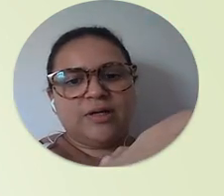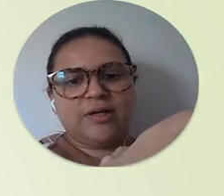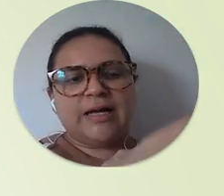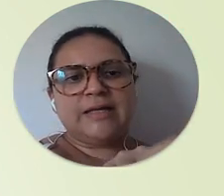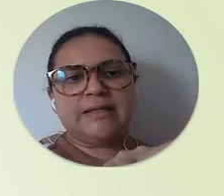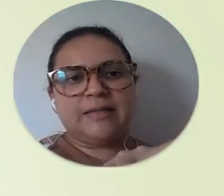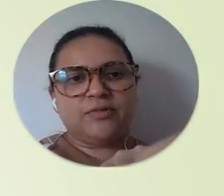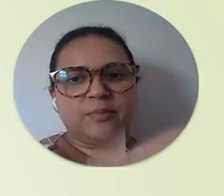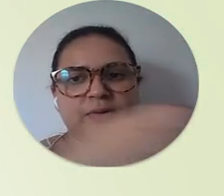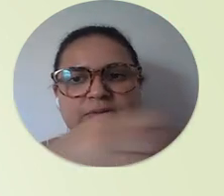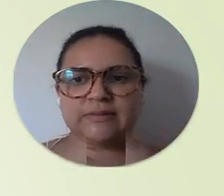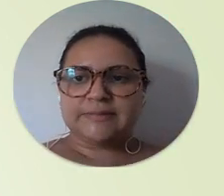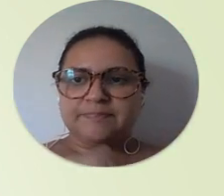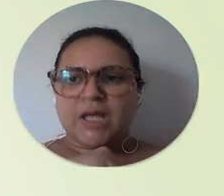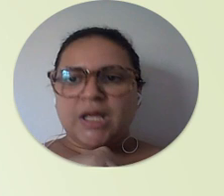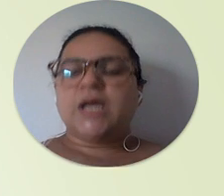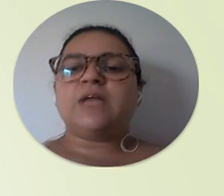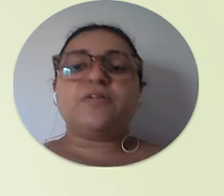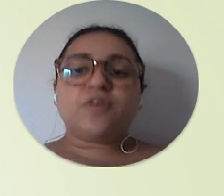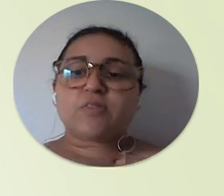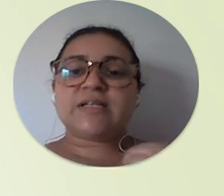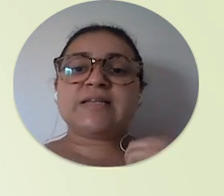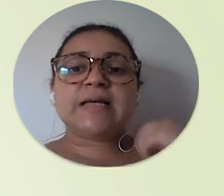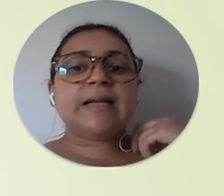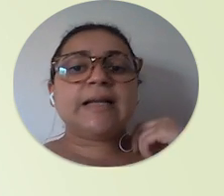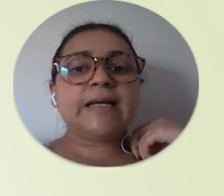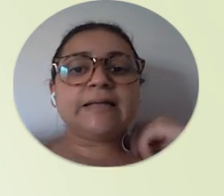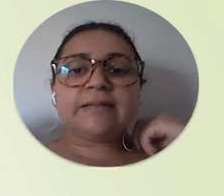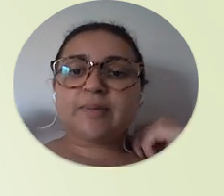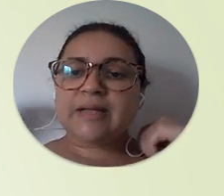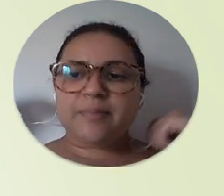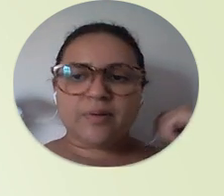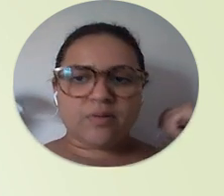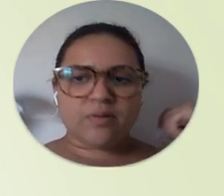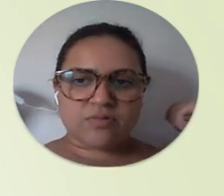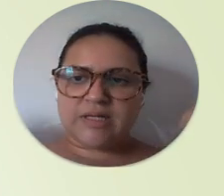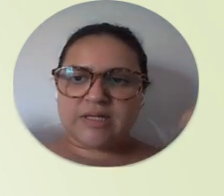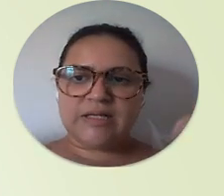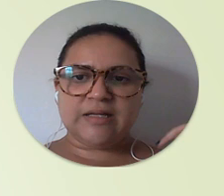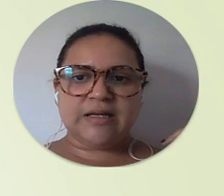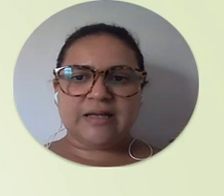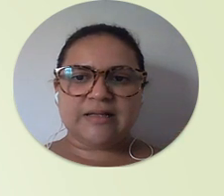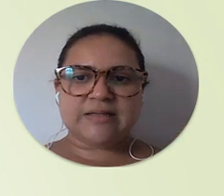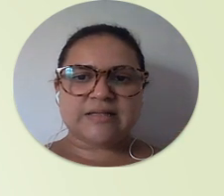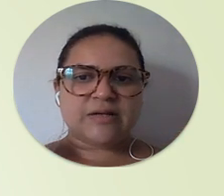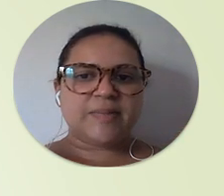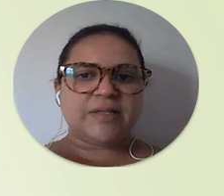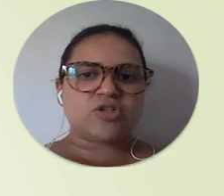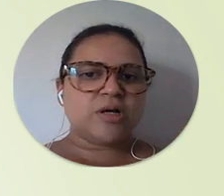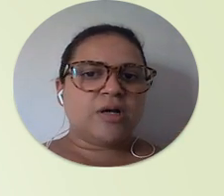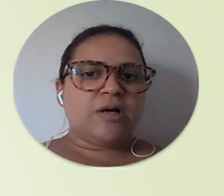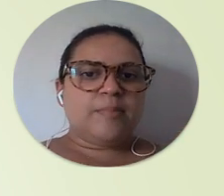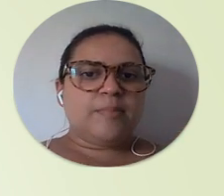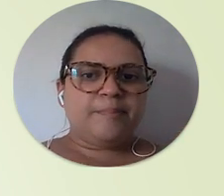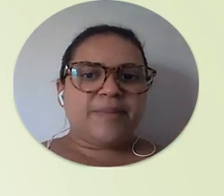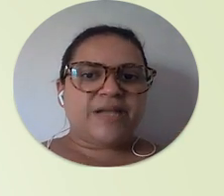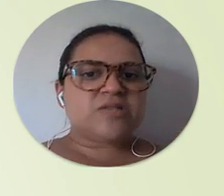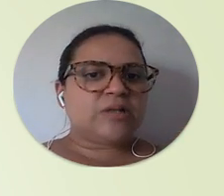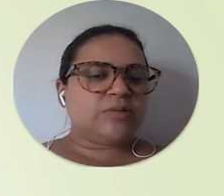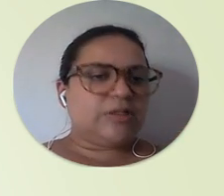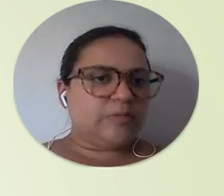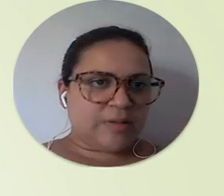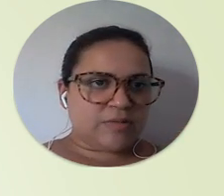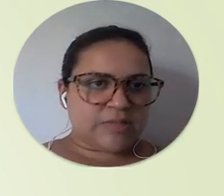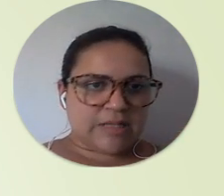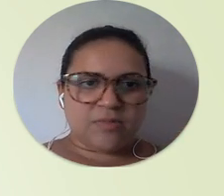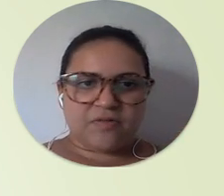esfigno ainda é muito importante. Então, ele foi considerado excelente pela Applause. Ele é necessário apenas